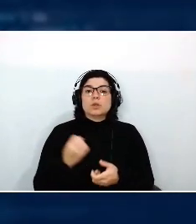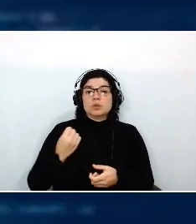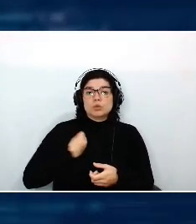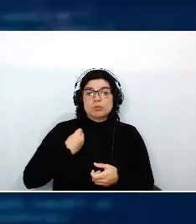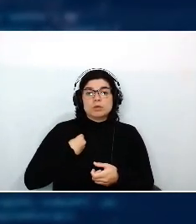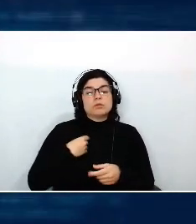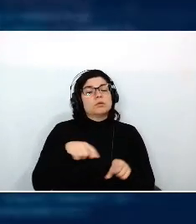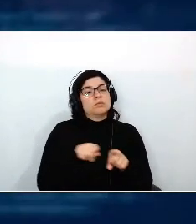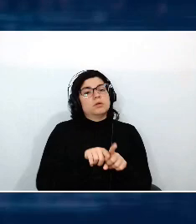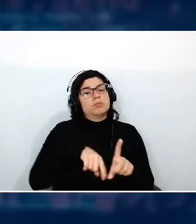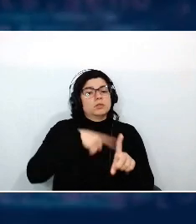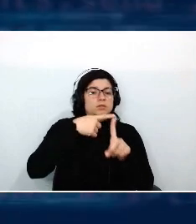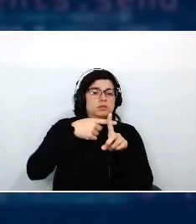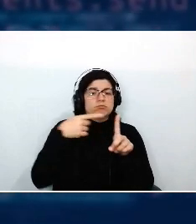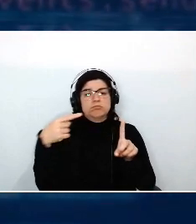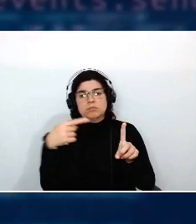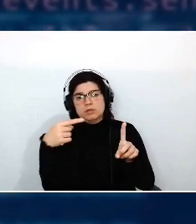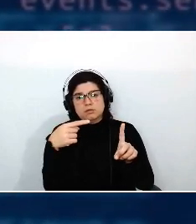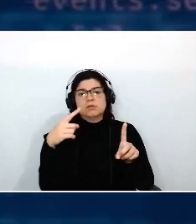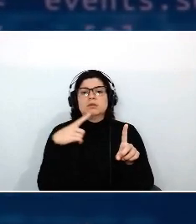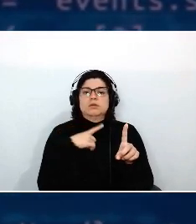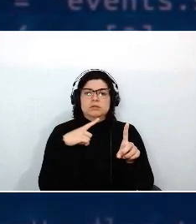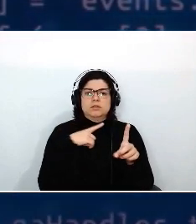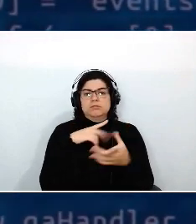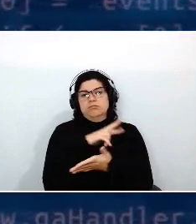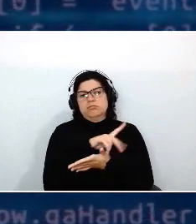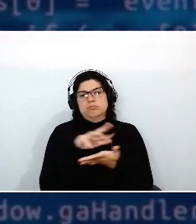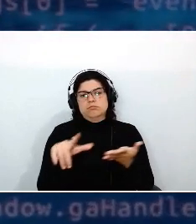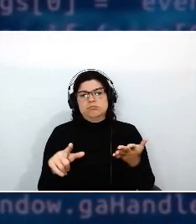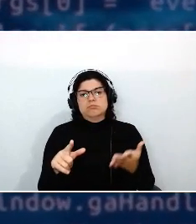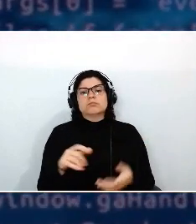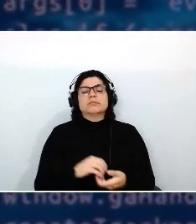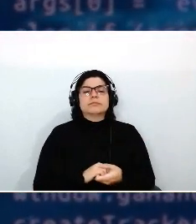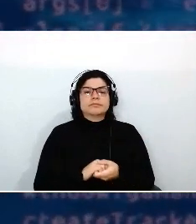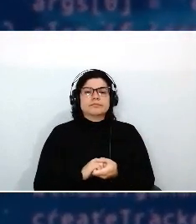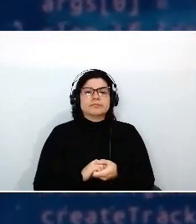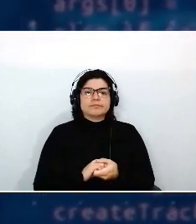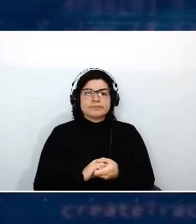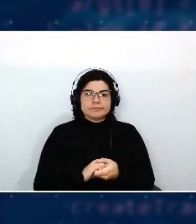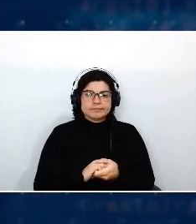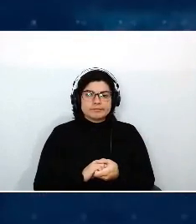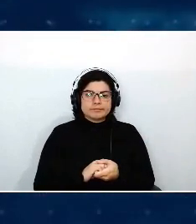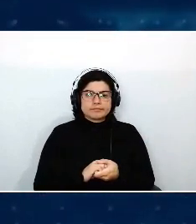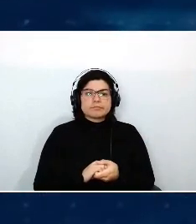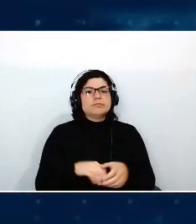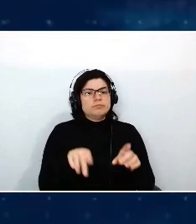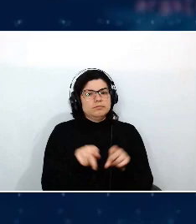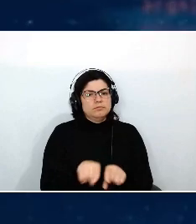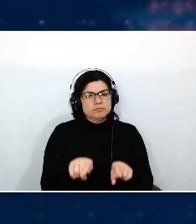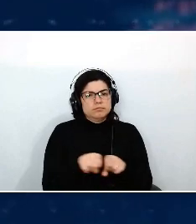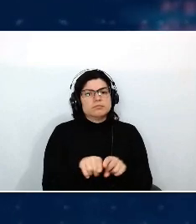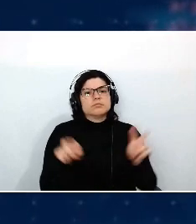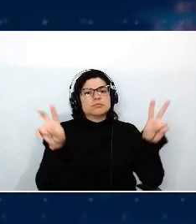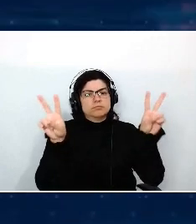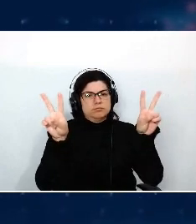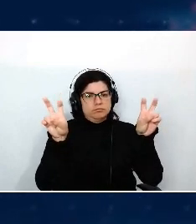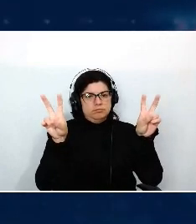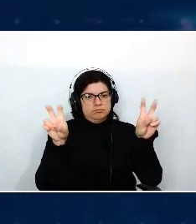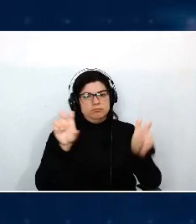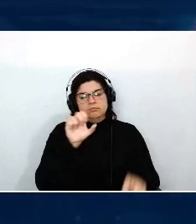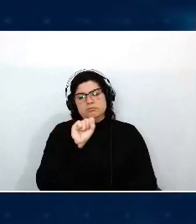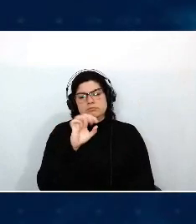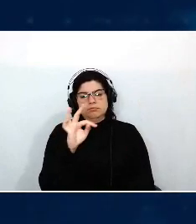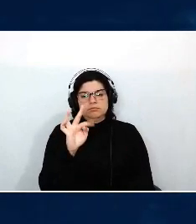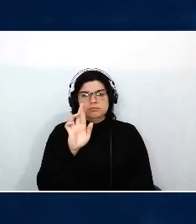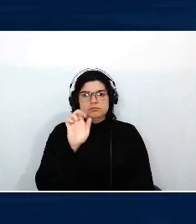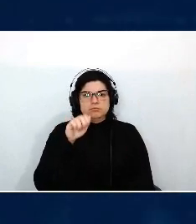positivo, negativo, float, hexadecimal e binário. Strings, sempre com aspas duplas, você consegue ter